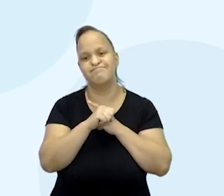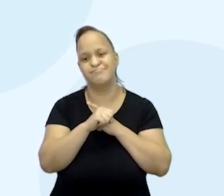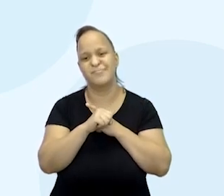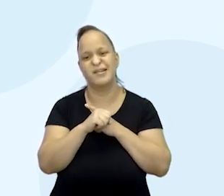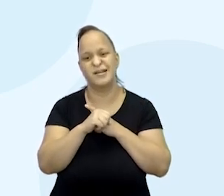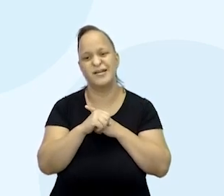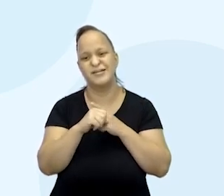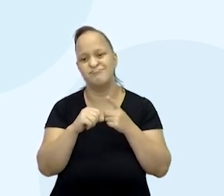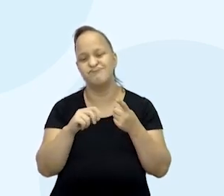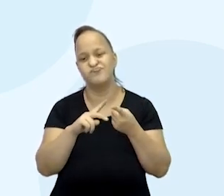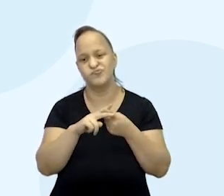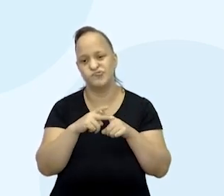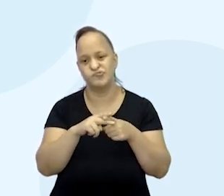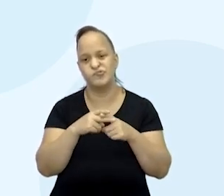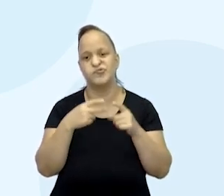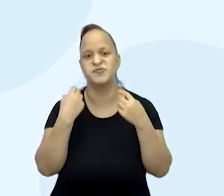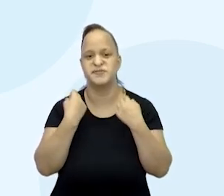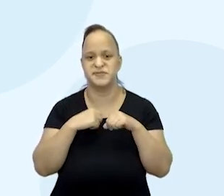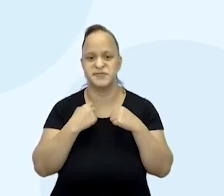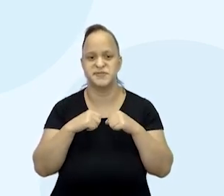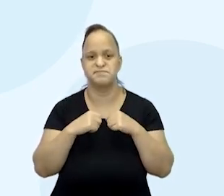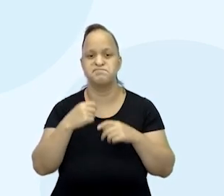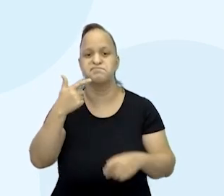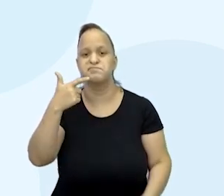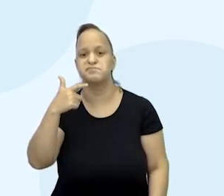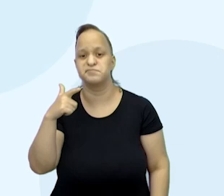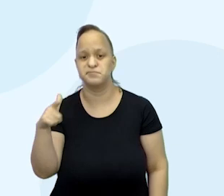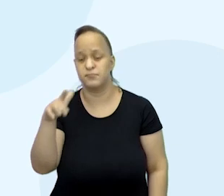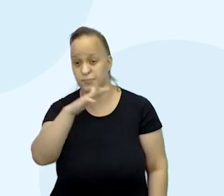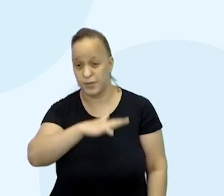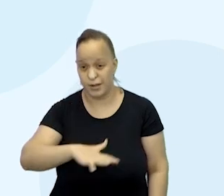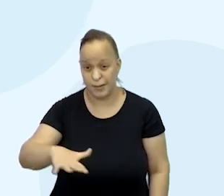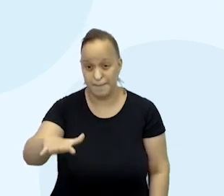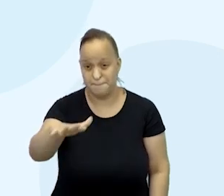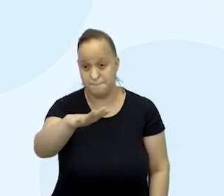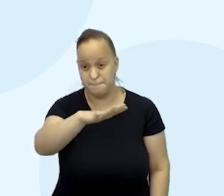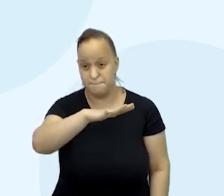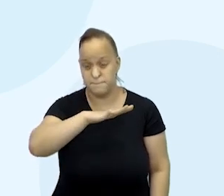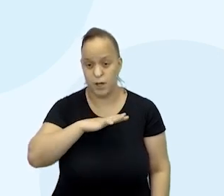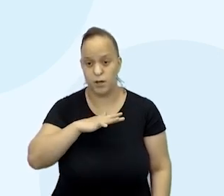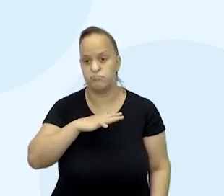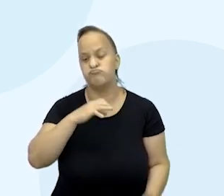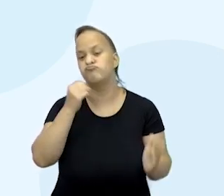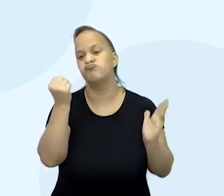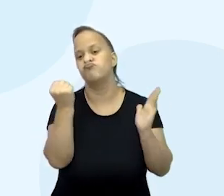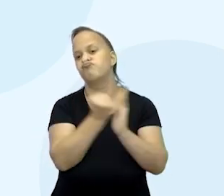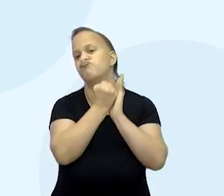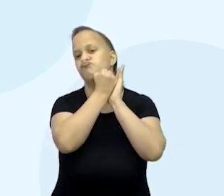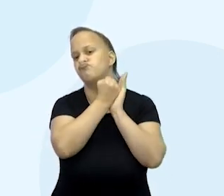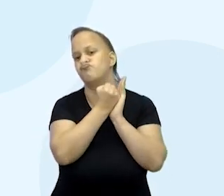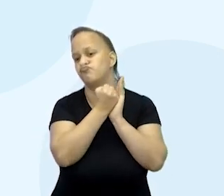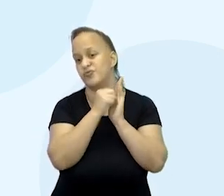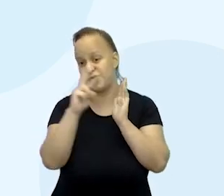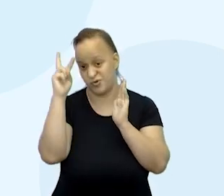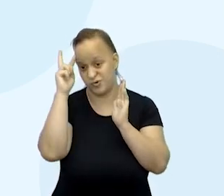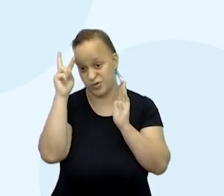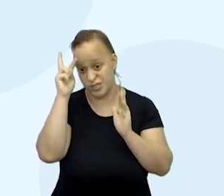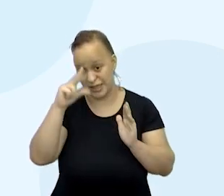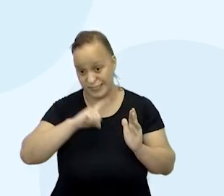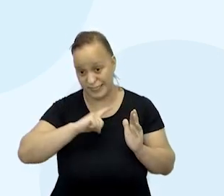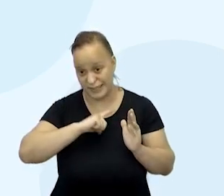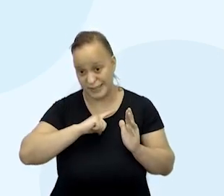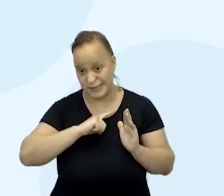tá? Próximo item. Essa região possui patrimônios históricos? Durante a pesquisa, não